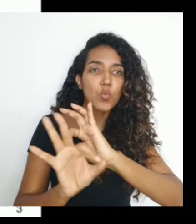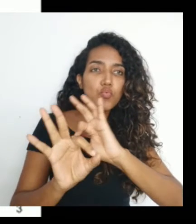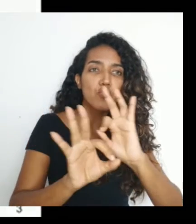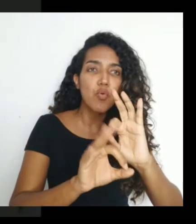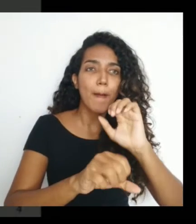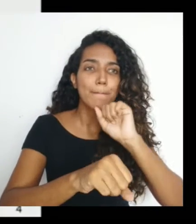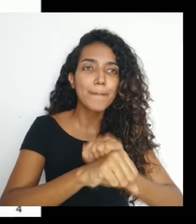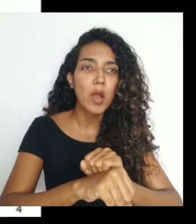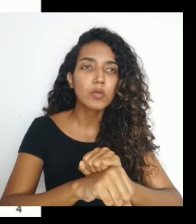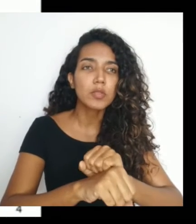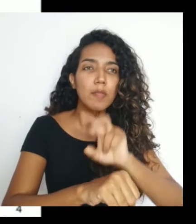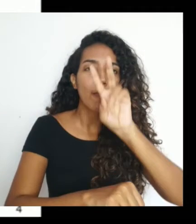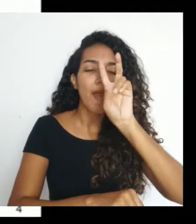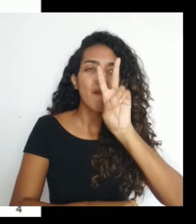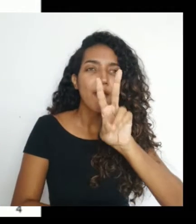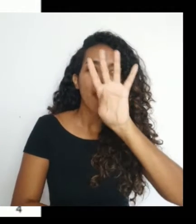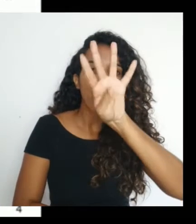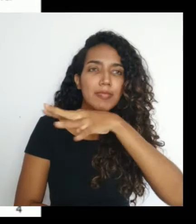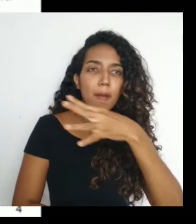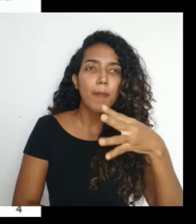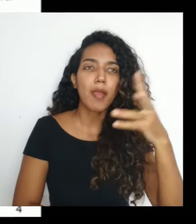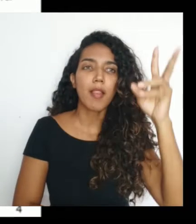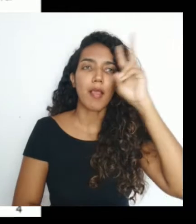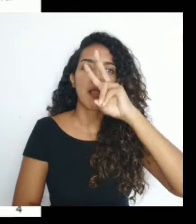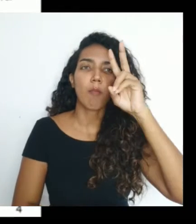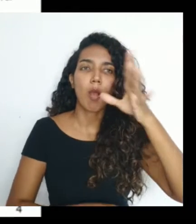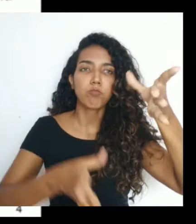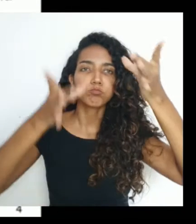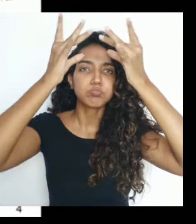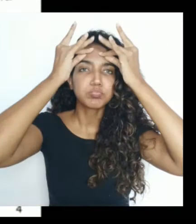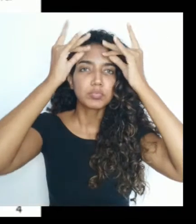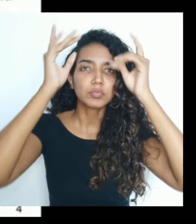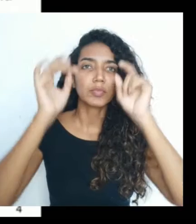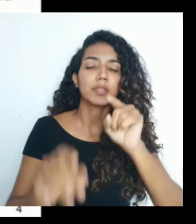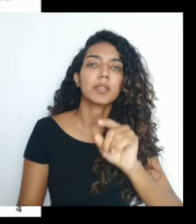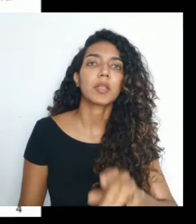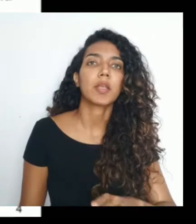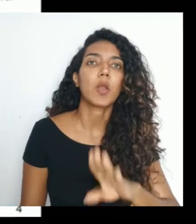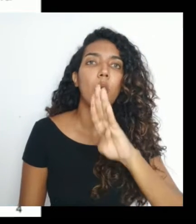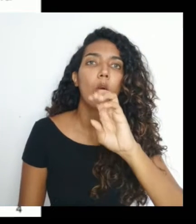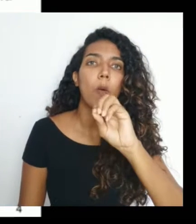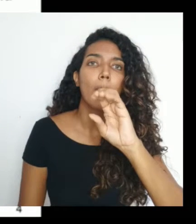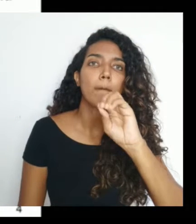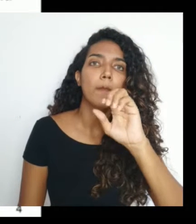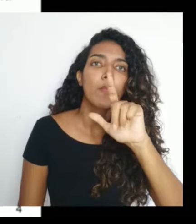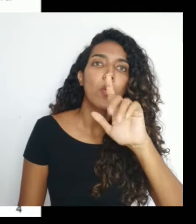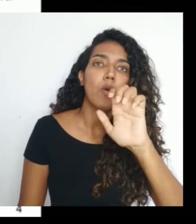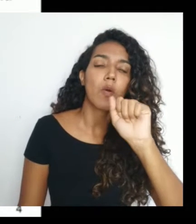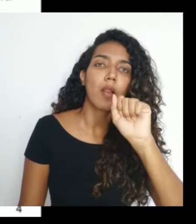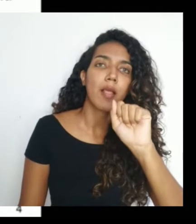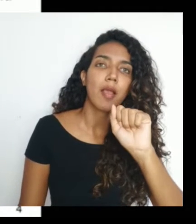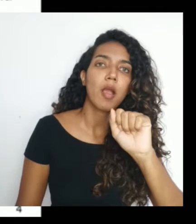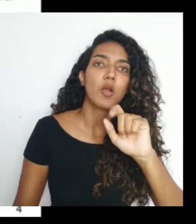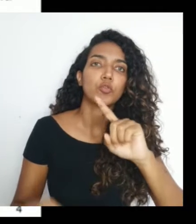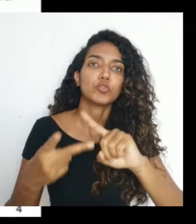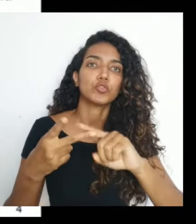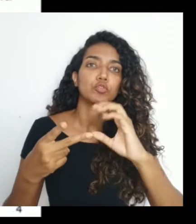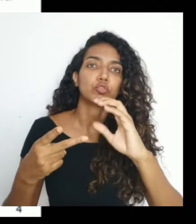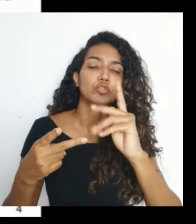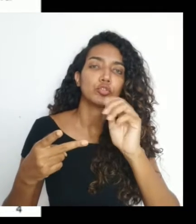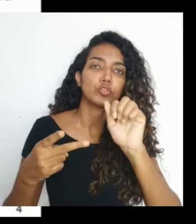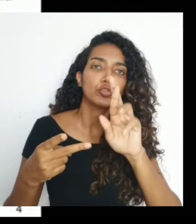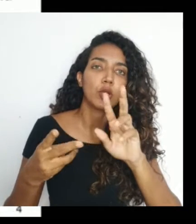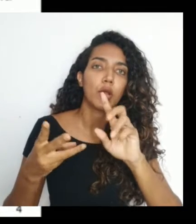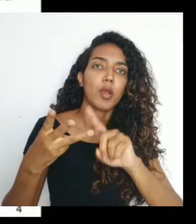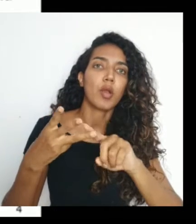e mínimos. Mas você pode ver aqui um boolean, que pode assumir um valor verdadeiro ou falso, um char, que é representado por um Unicode e usa 16 bits, um byte,